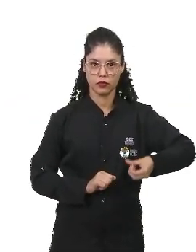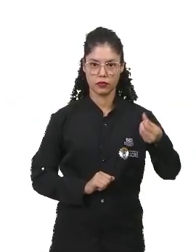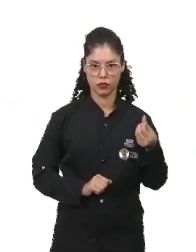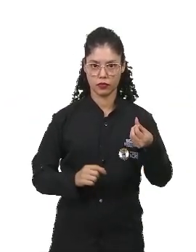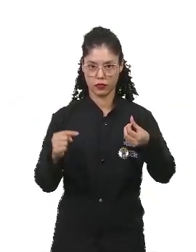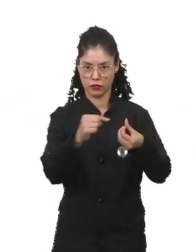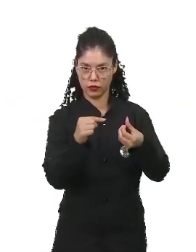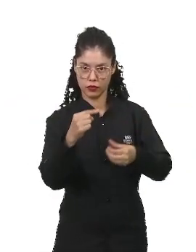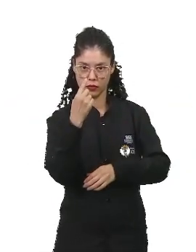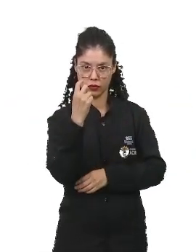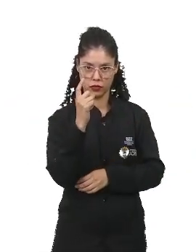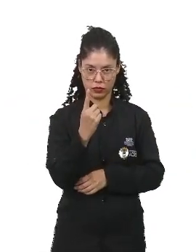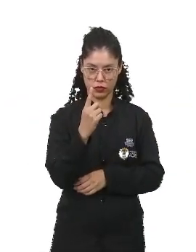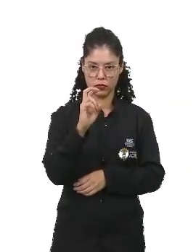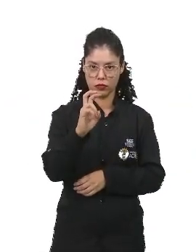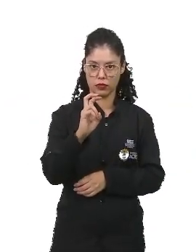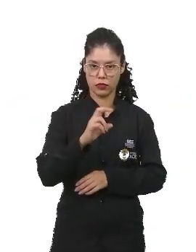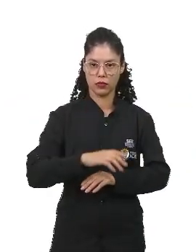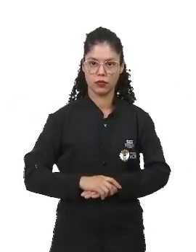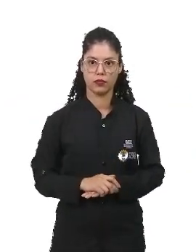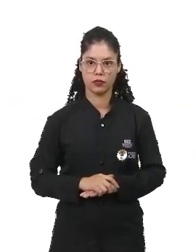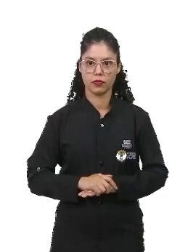1, 5.